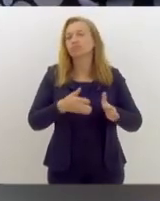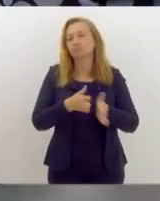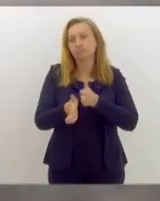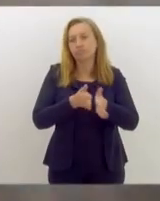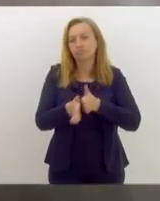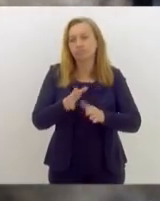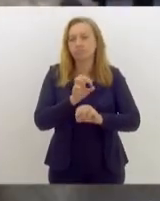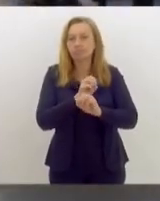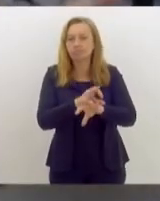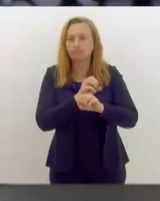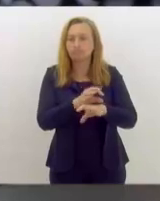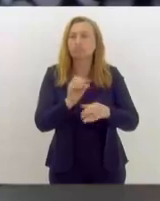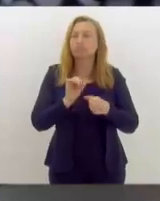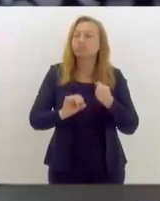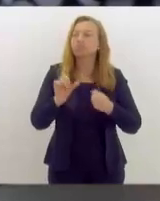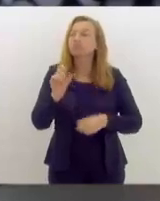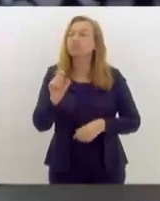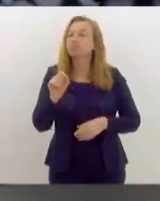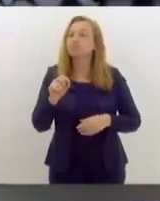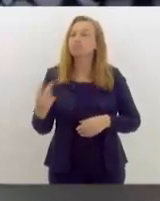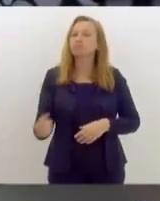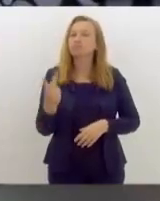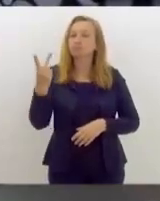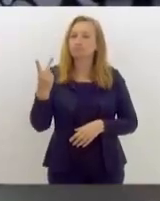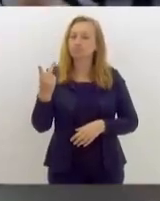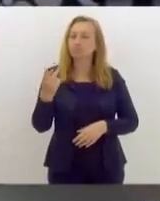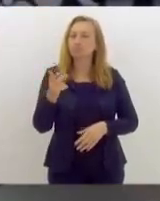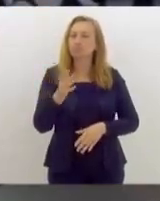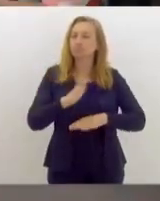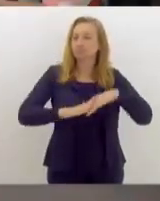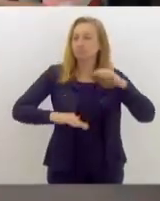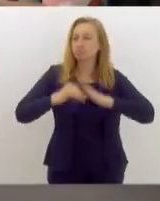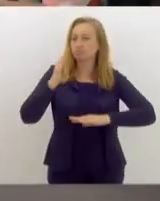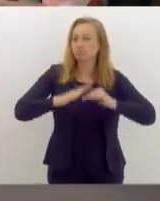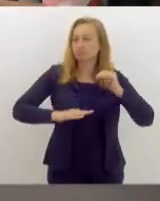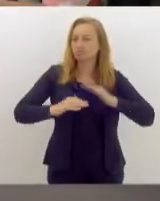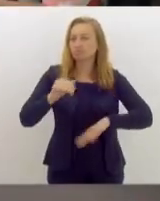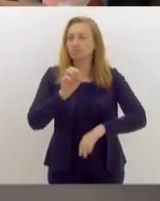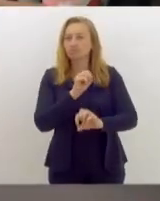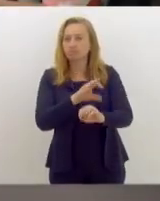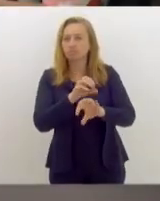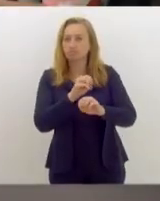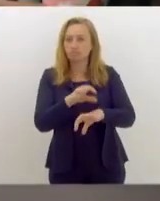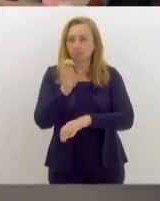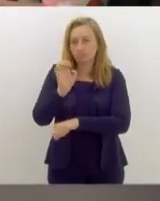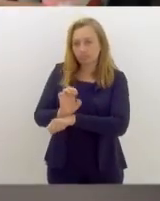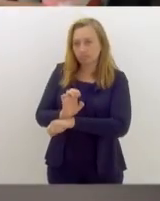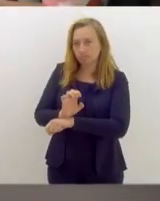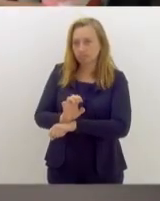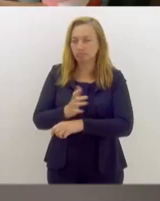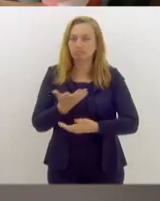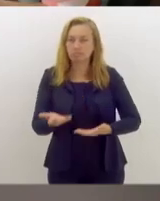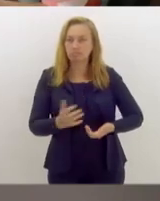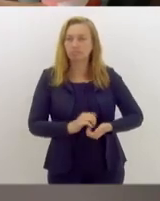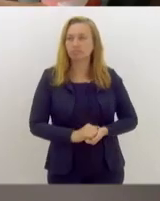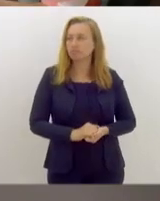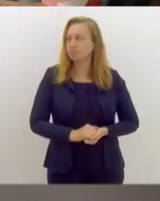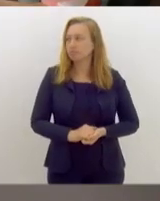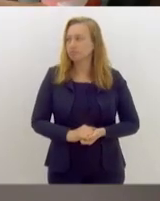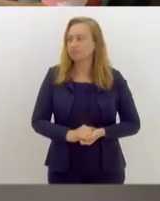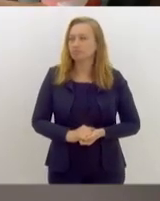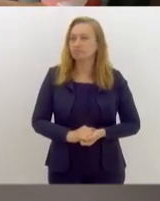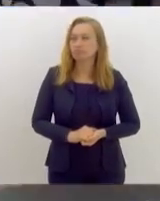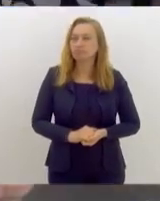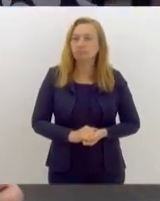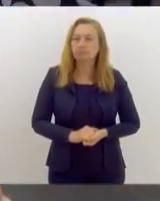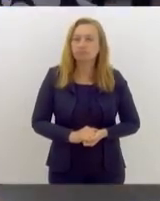vamos fazer para perseguir a valorização dos profissionais de educação nesse Estado que tem a menor remuneração ao magistério